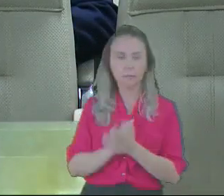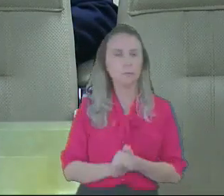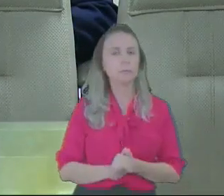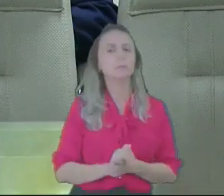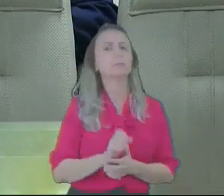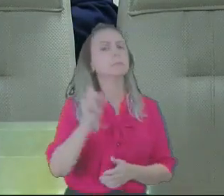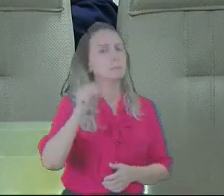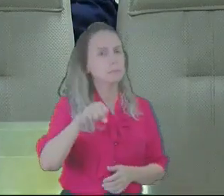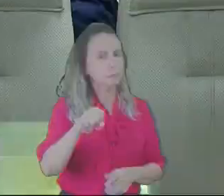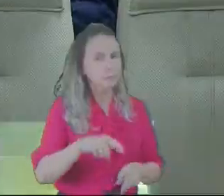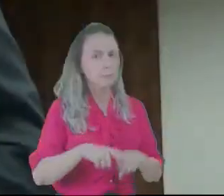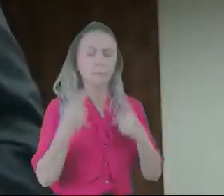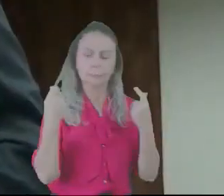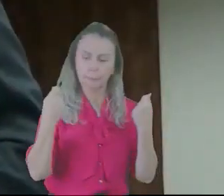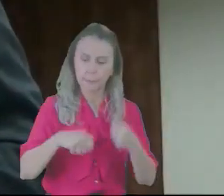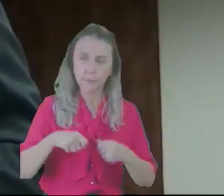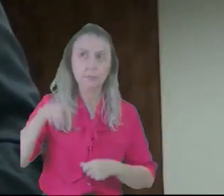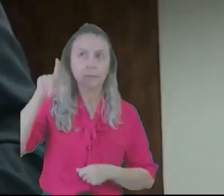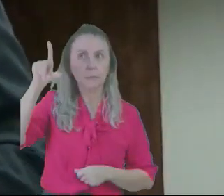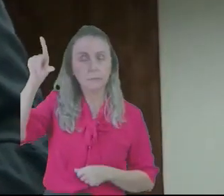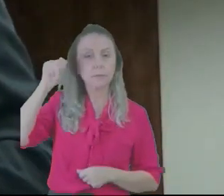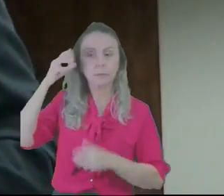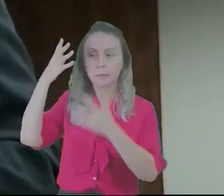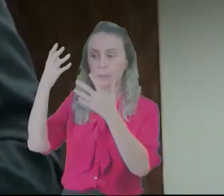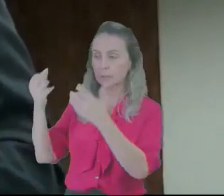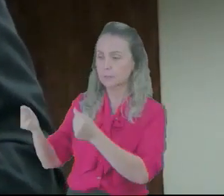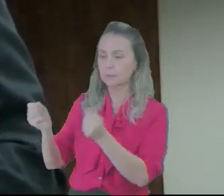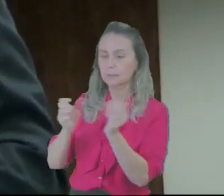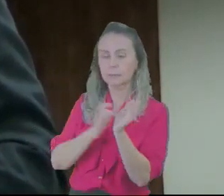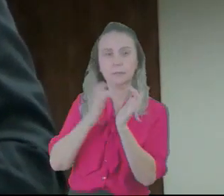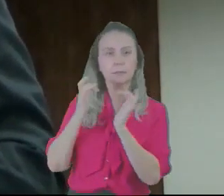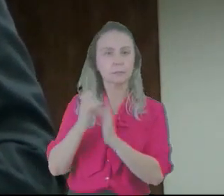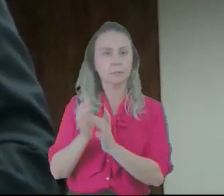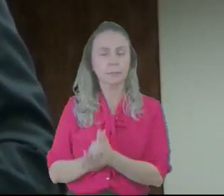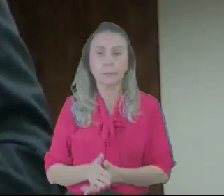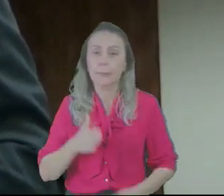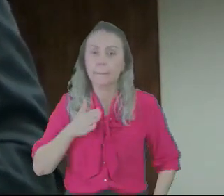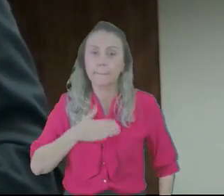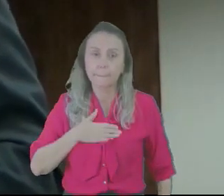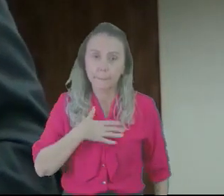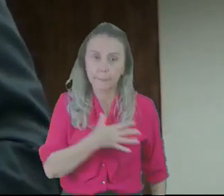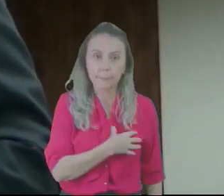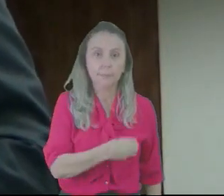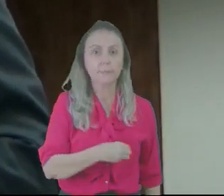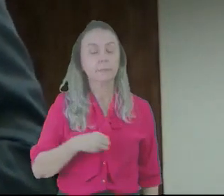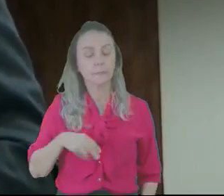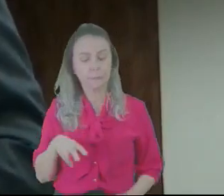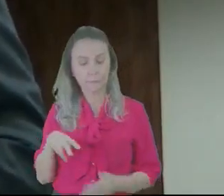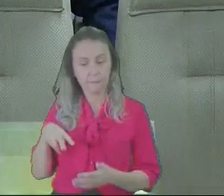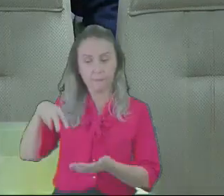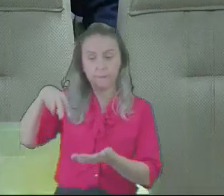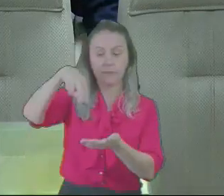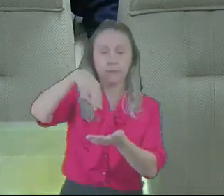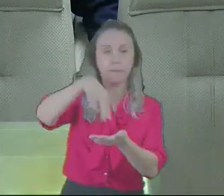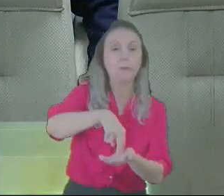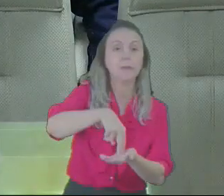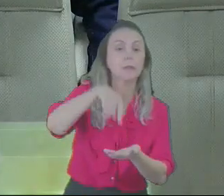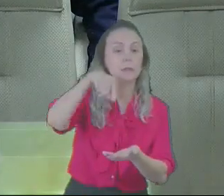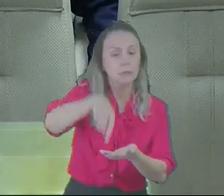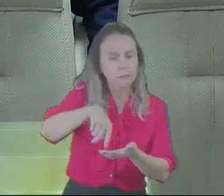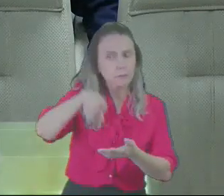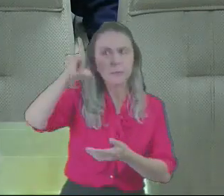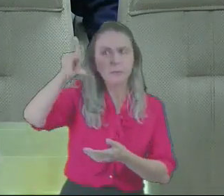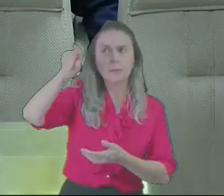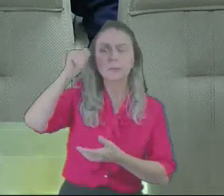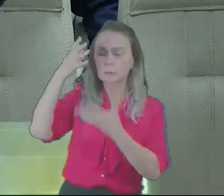fazer a sua decisão para Cristo e os meus filhos vieram à frente para aceitar Jesus como salvador por quê Porque nasceram não é